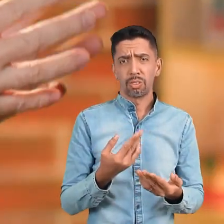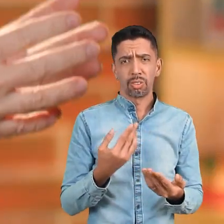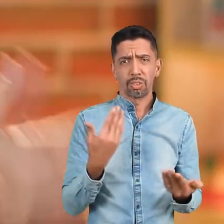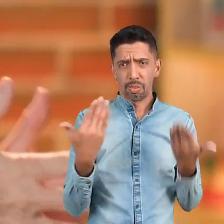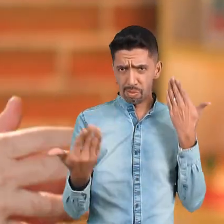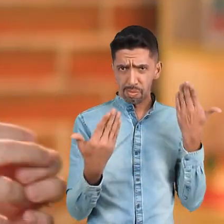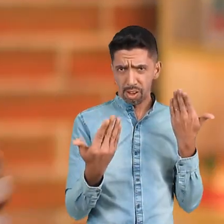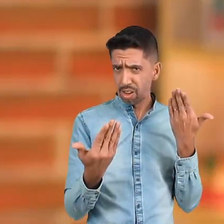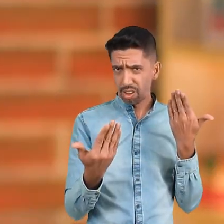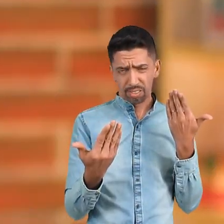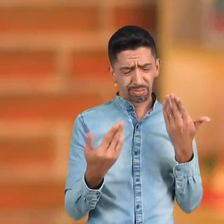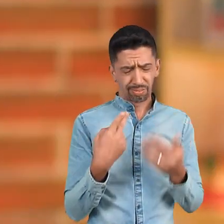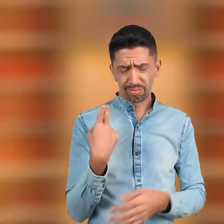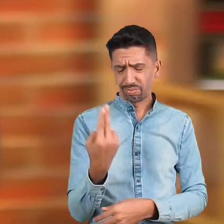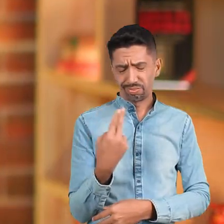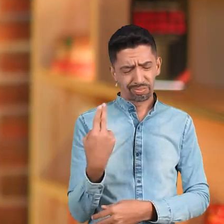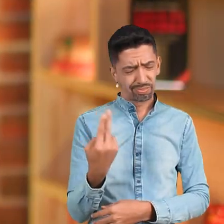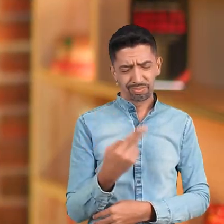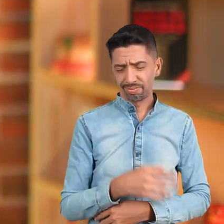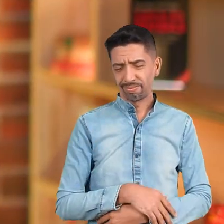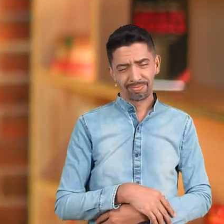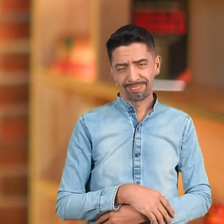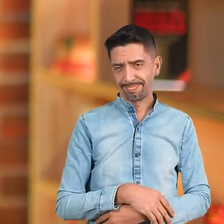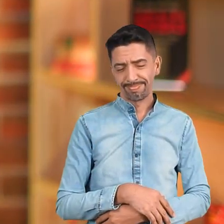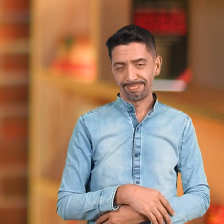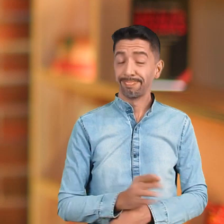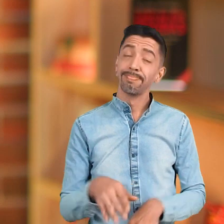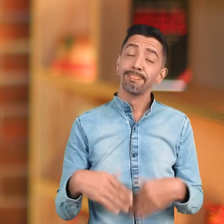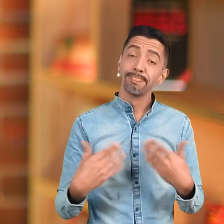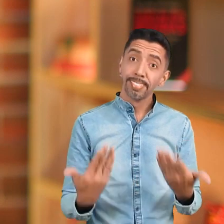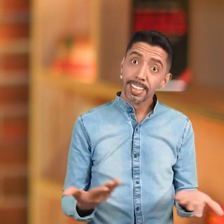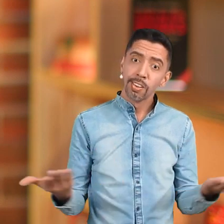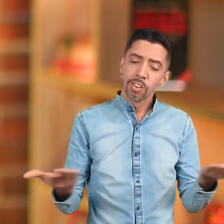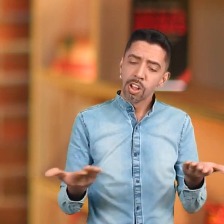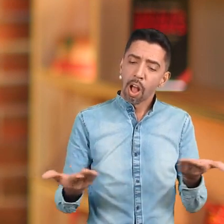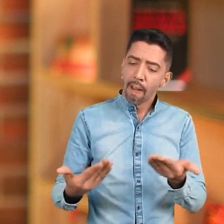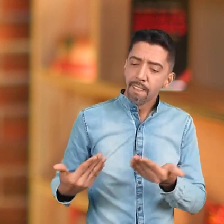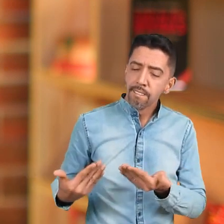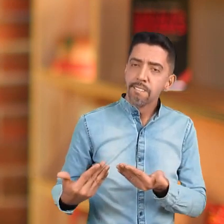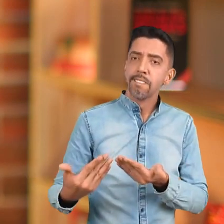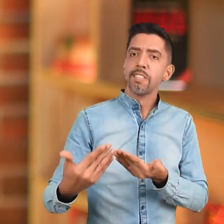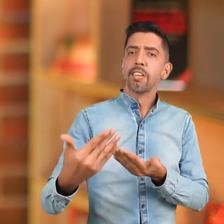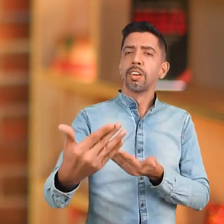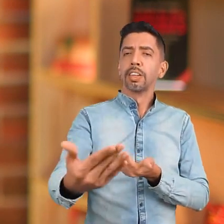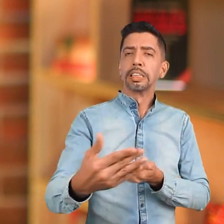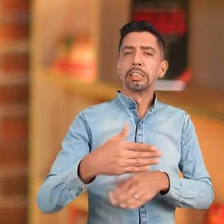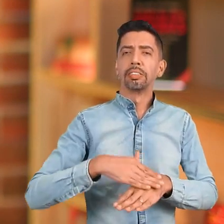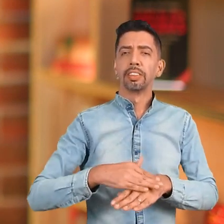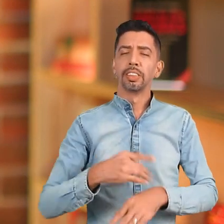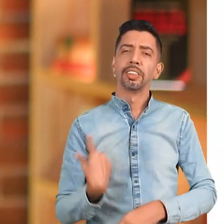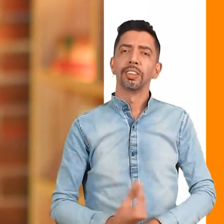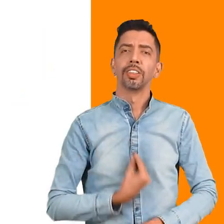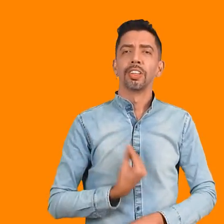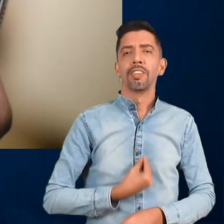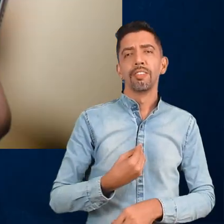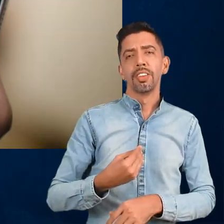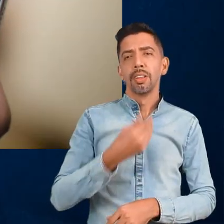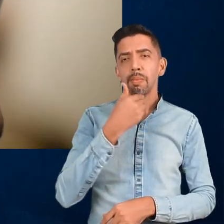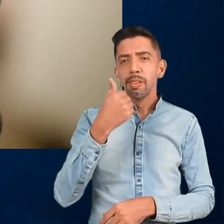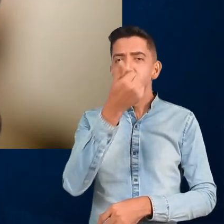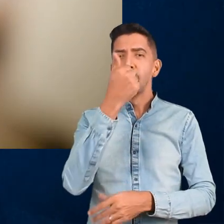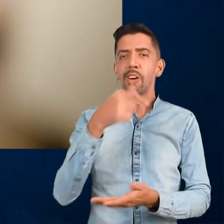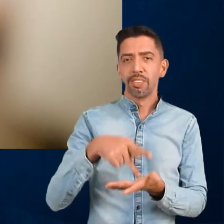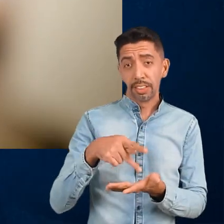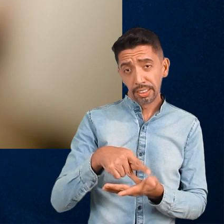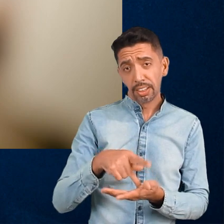as ferramentas do passado. Para que a gente possa, daqui para frente, fazer a nossa vida ser mais verdadeira,